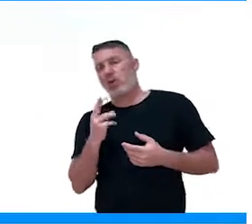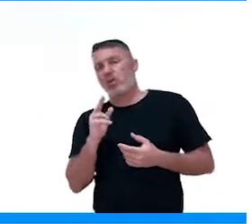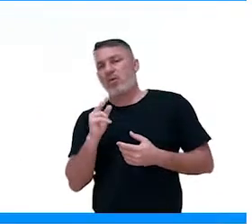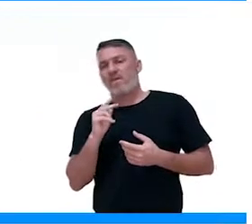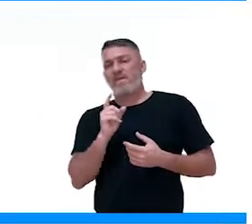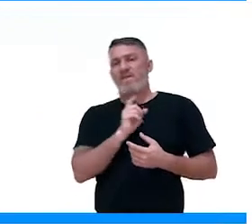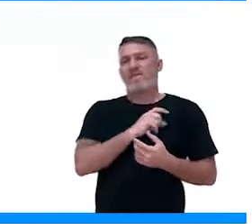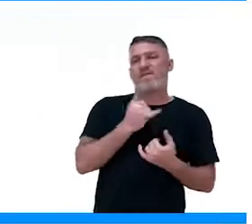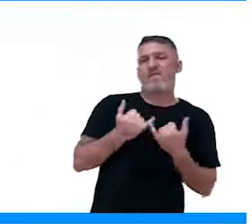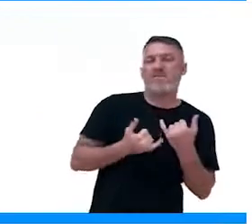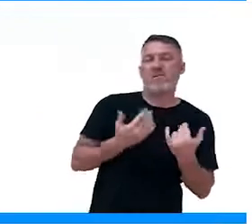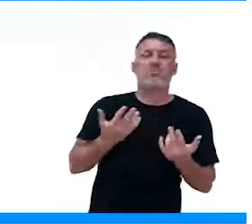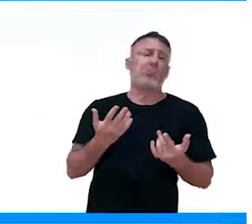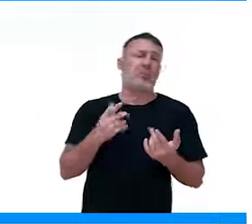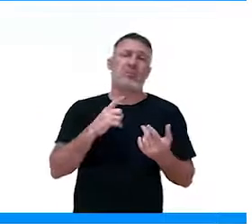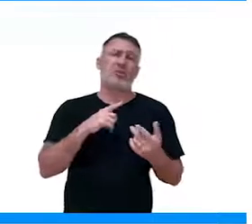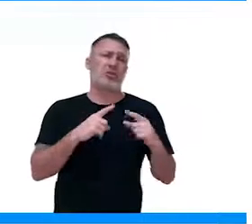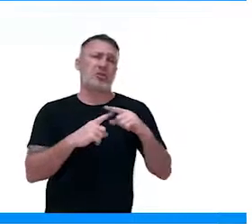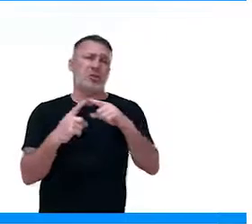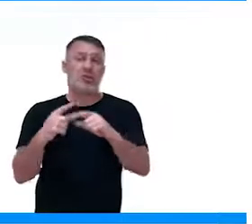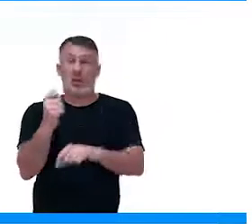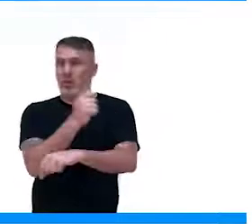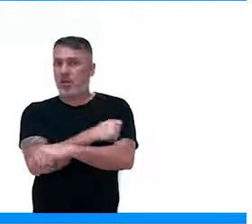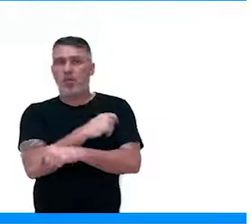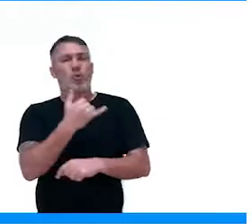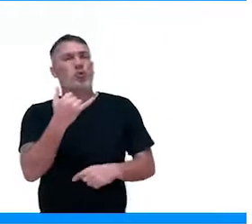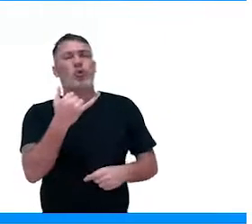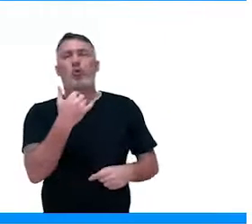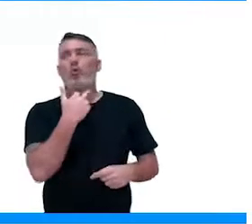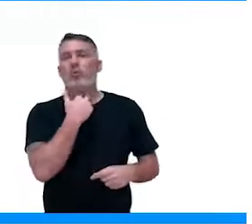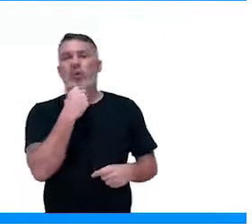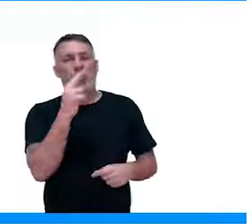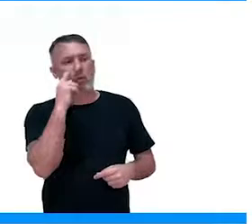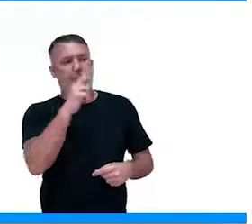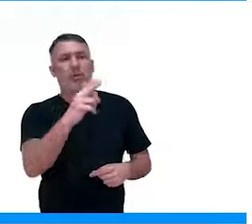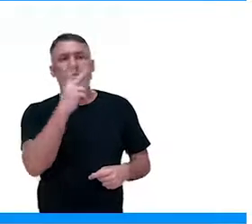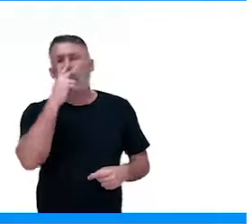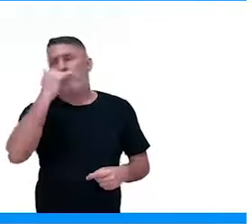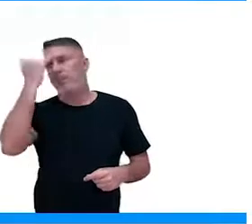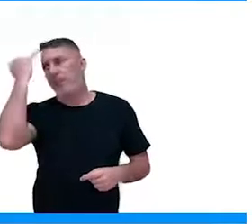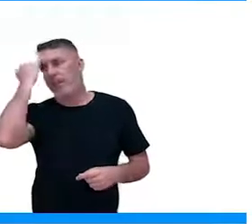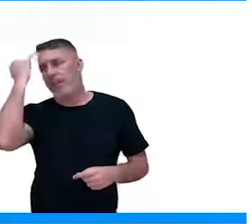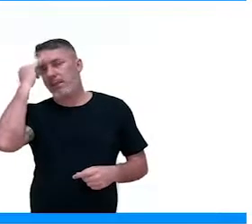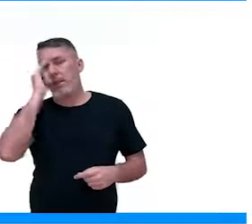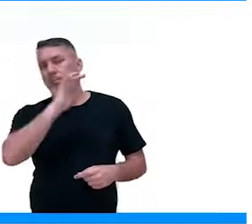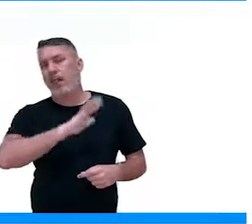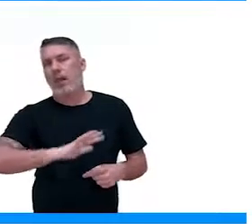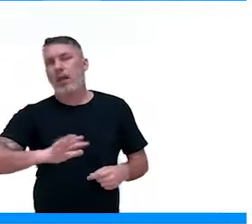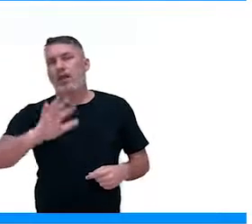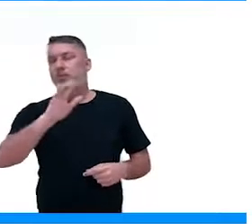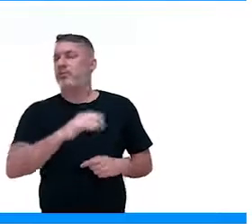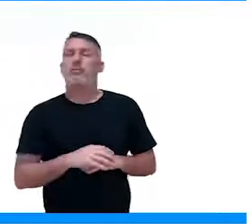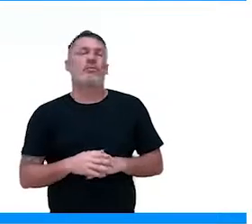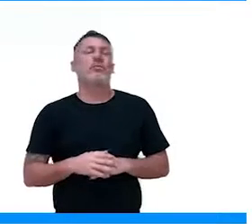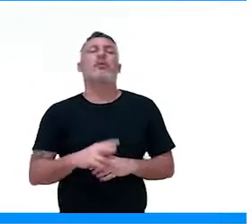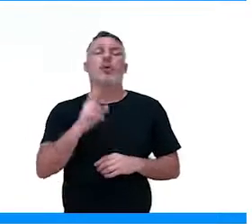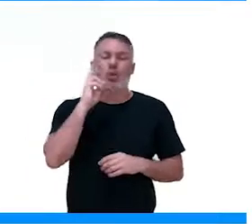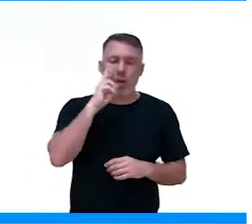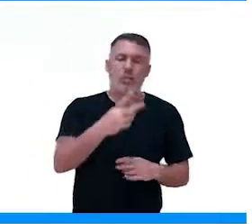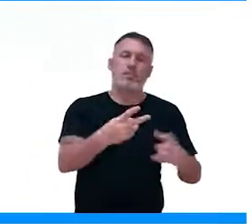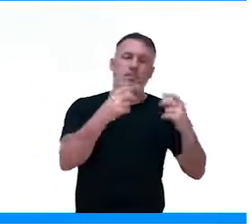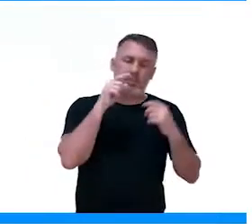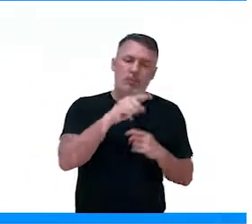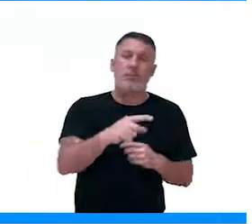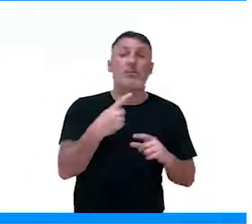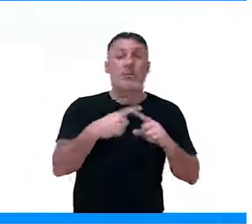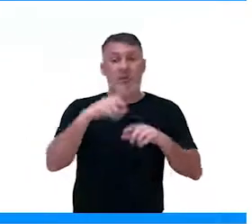ironia, tem que observar tudo isso, né? O aluno não pode ter preguiça de olhar a imagem. Muitos textos no